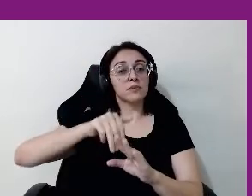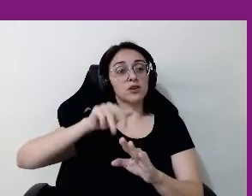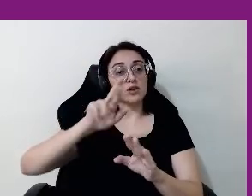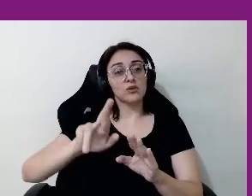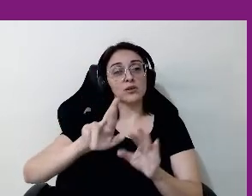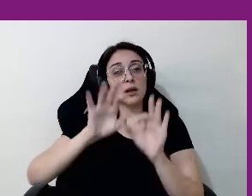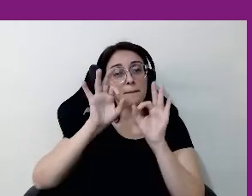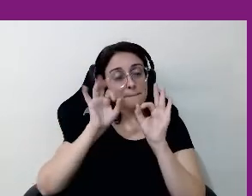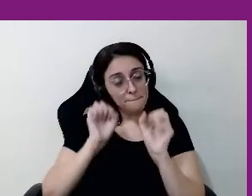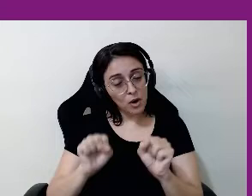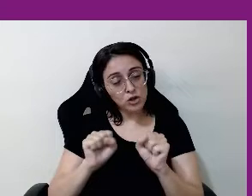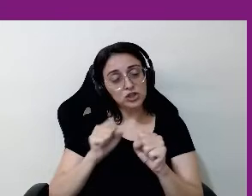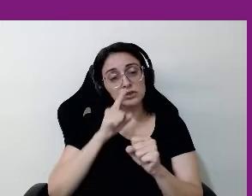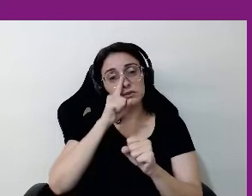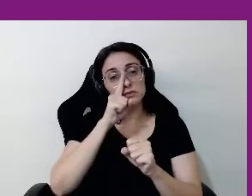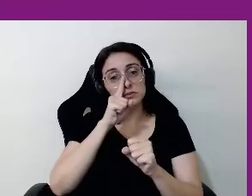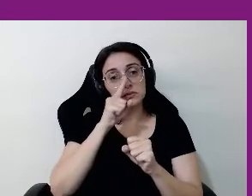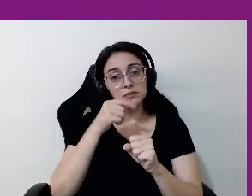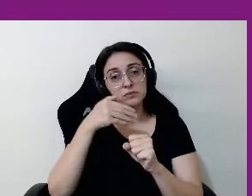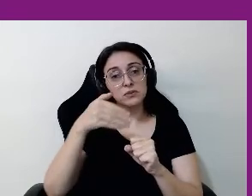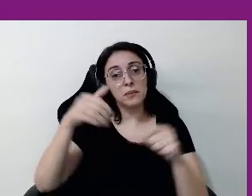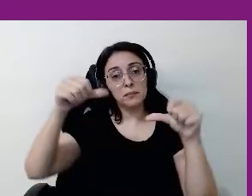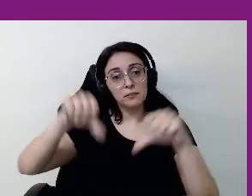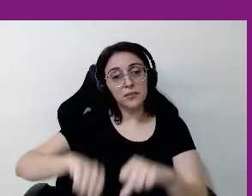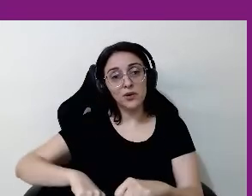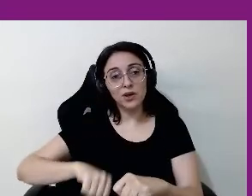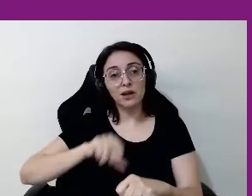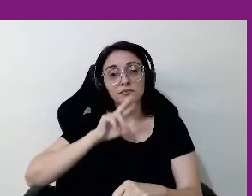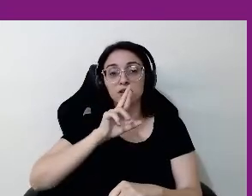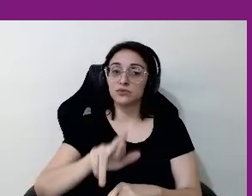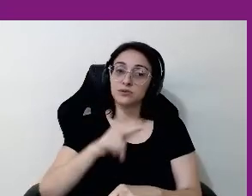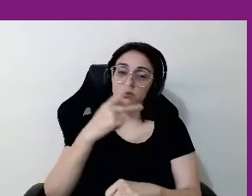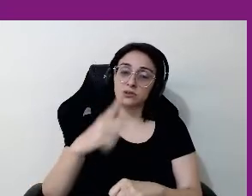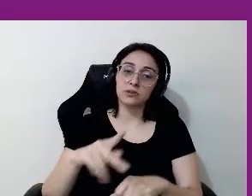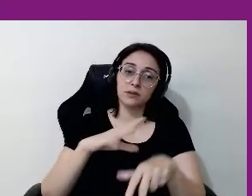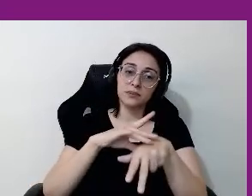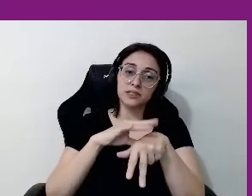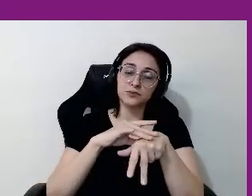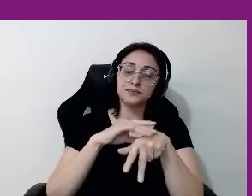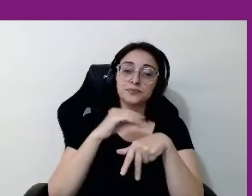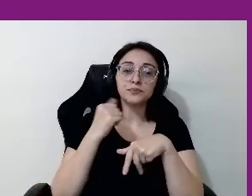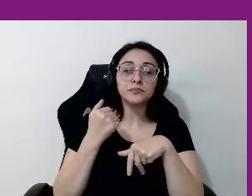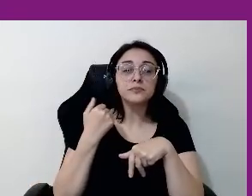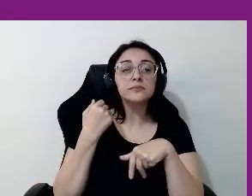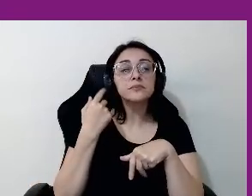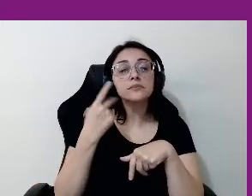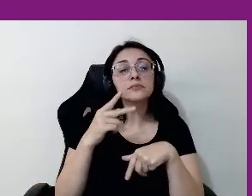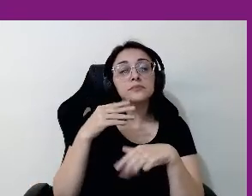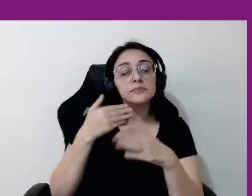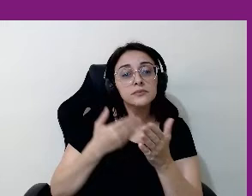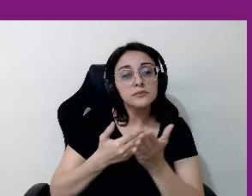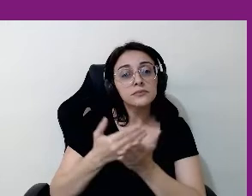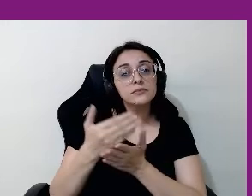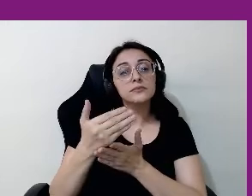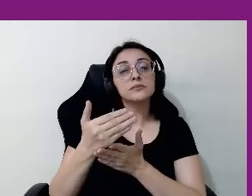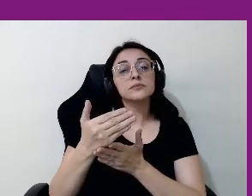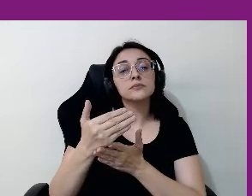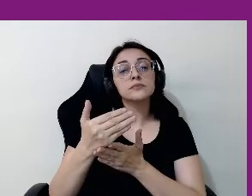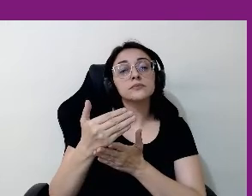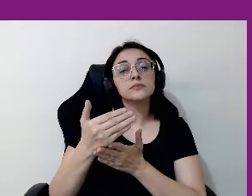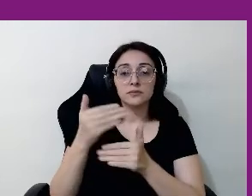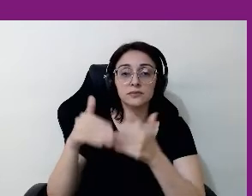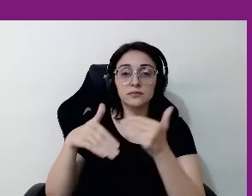trazer riscos e pode piorar o prognóstico do seu paciente. Então, a partir daí, se tornou